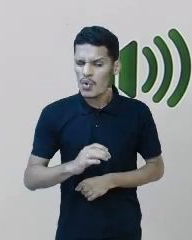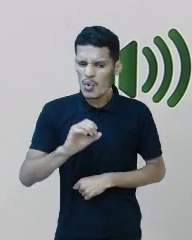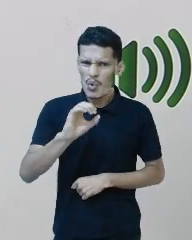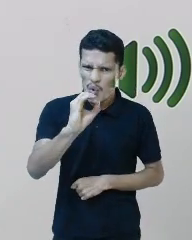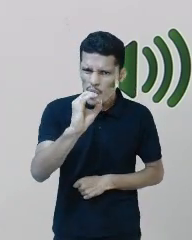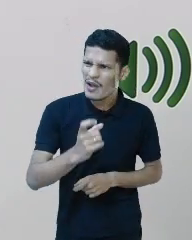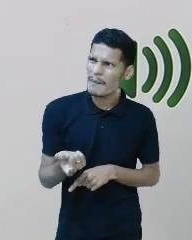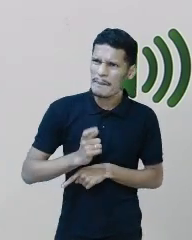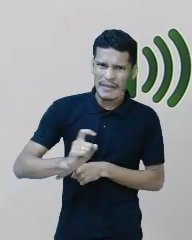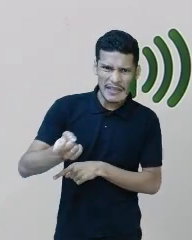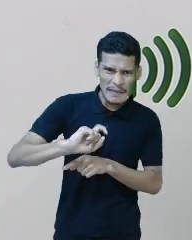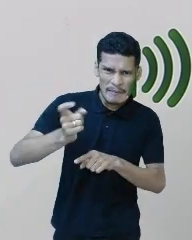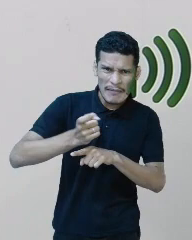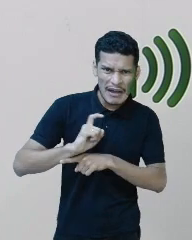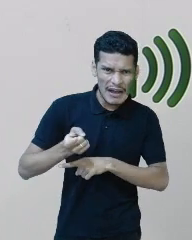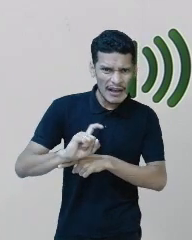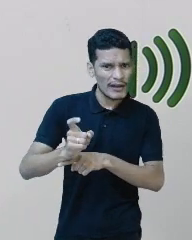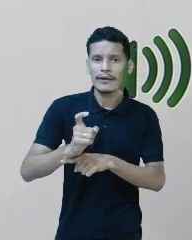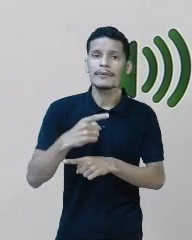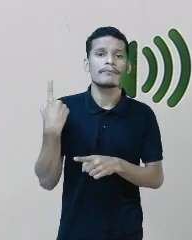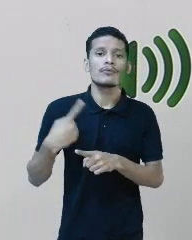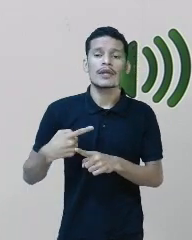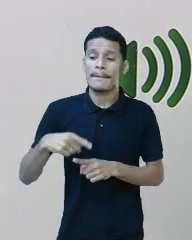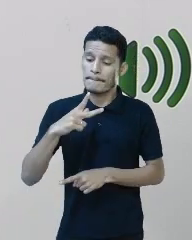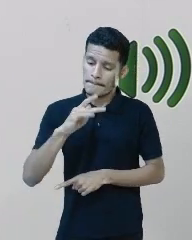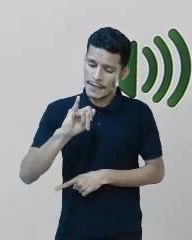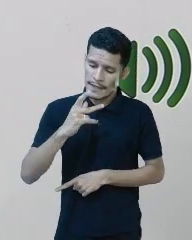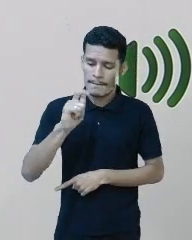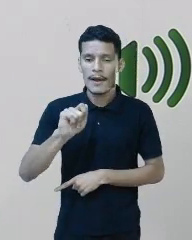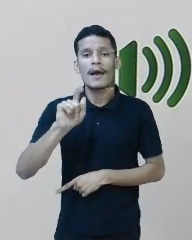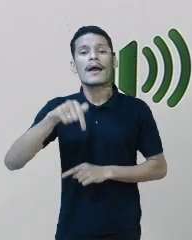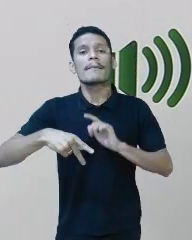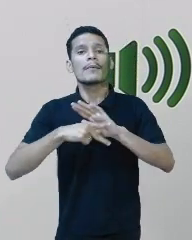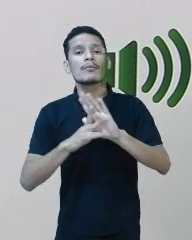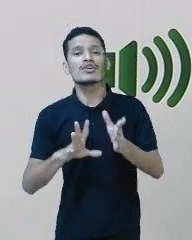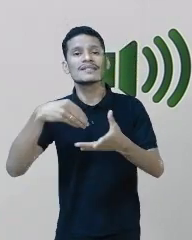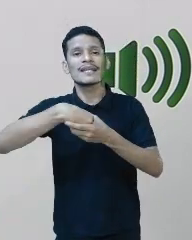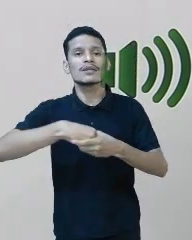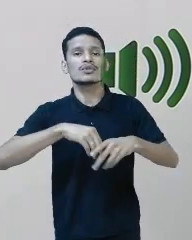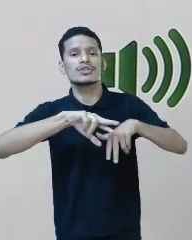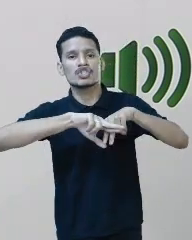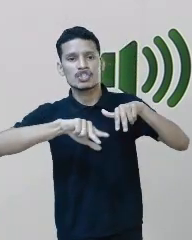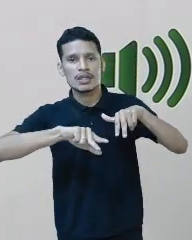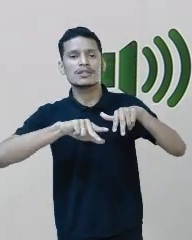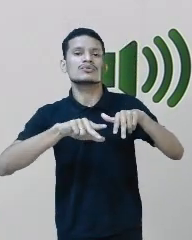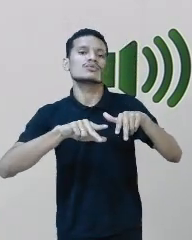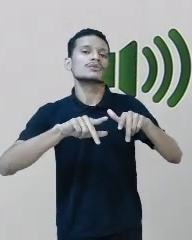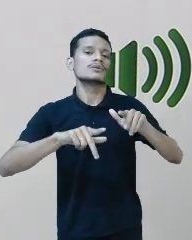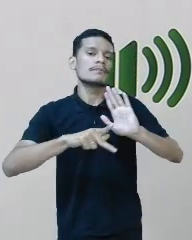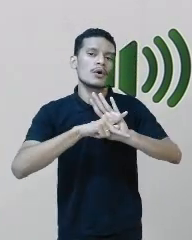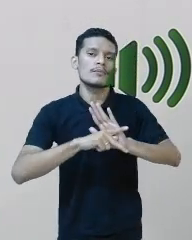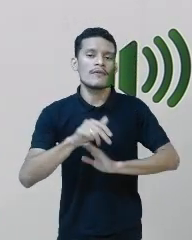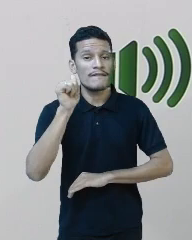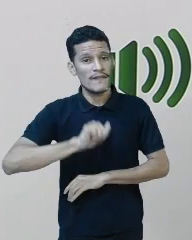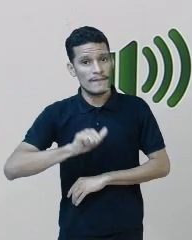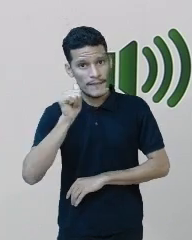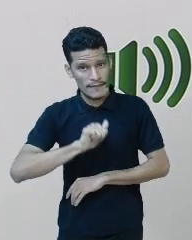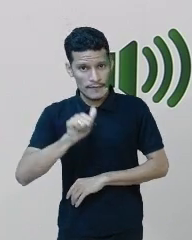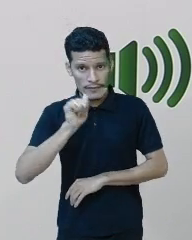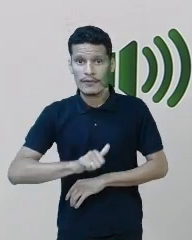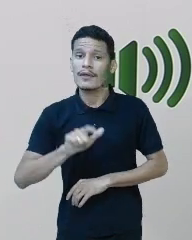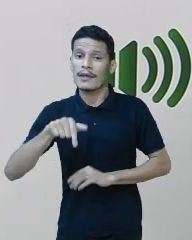de João é de madeira, porque pipa é uma palavra é uma palavra feminina, certo? Ela